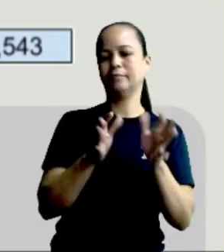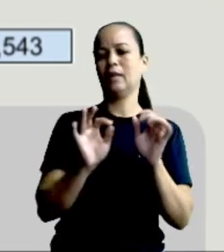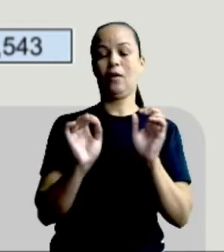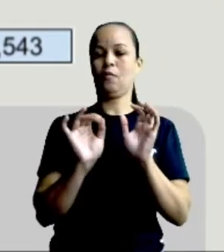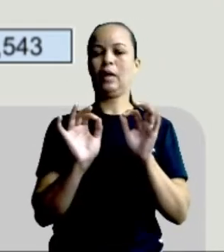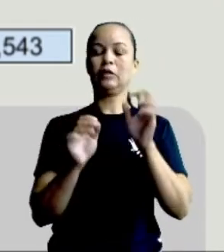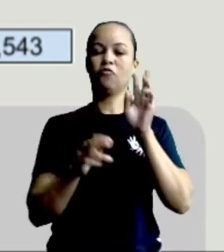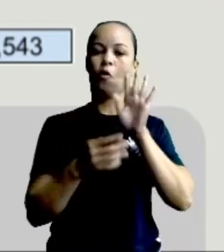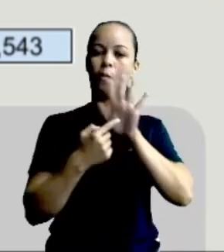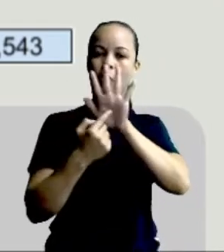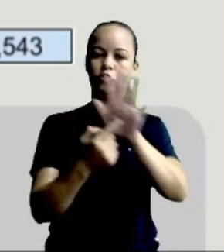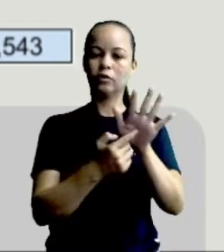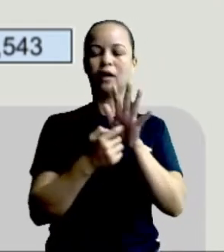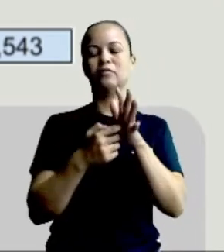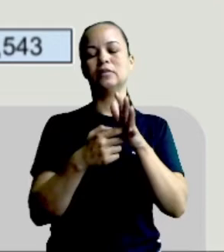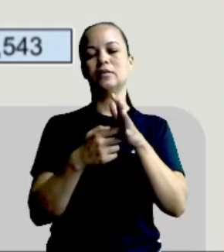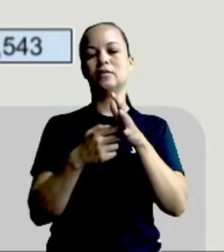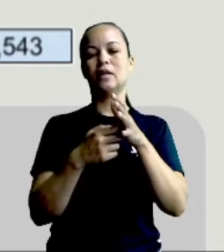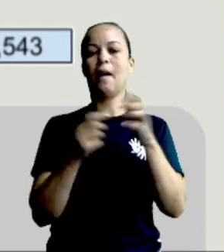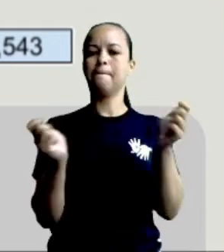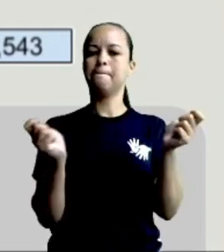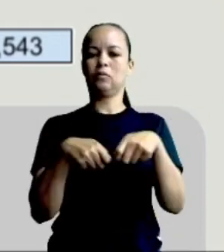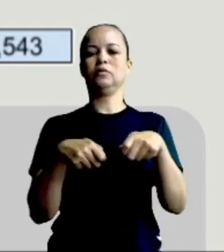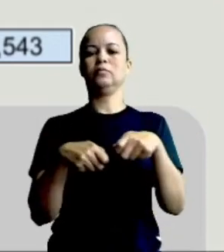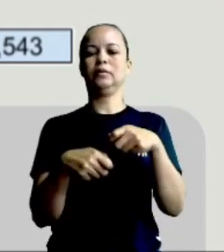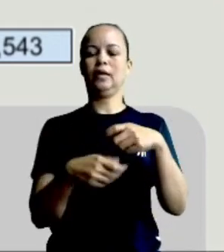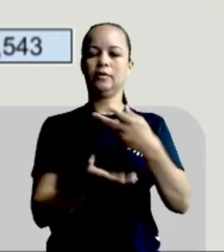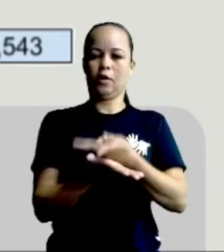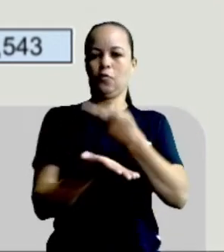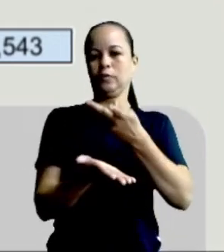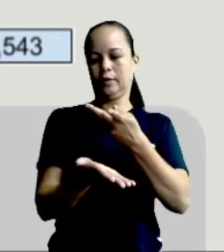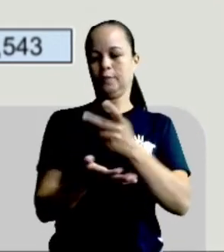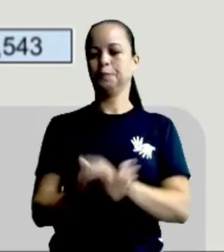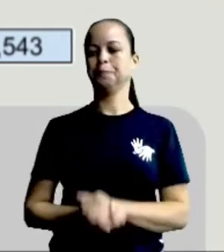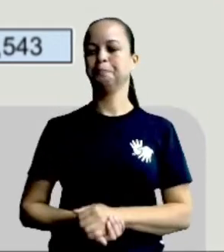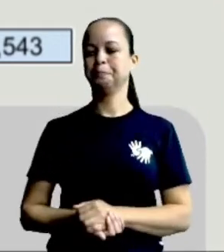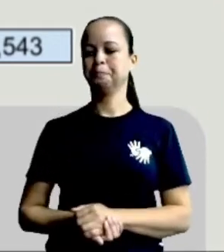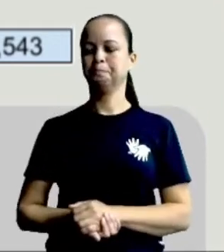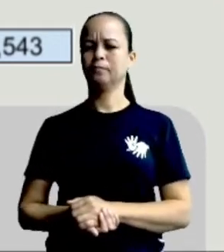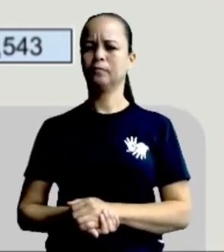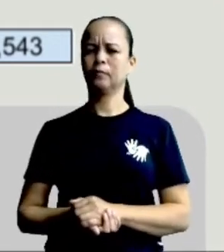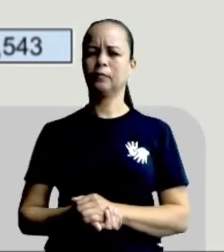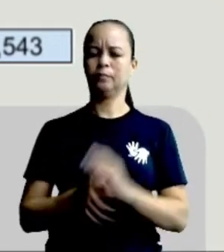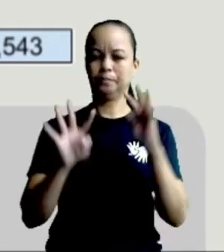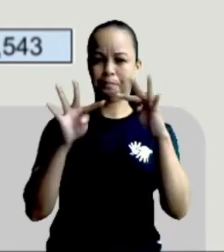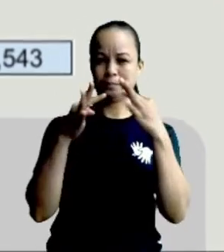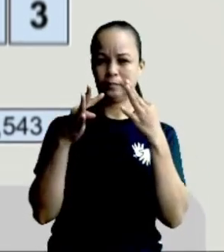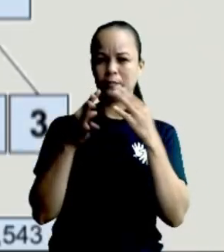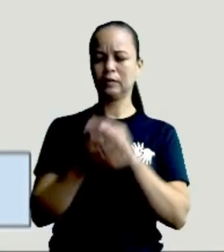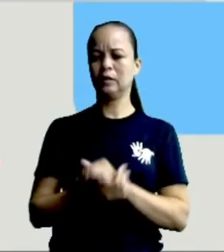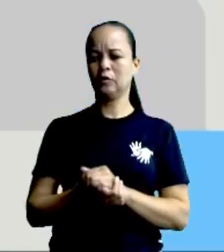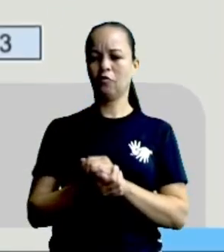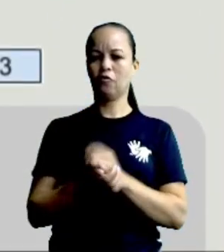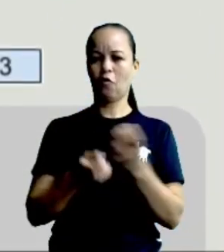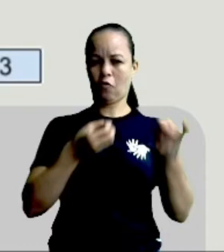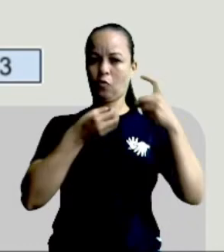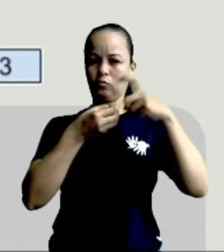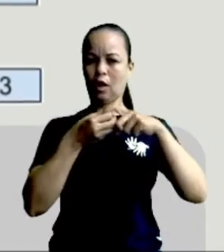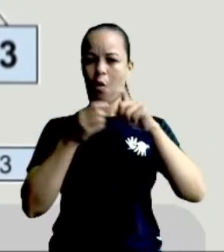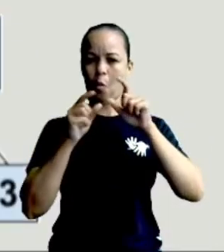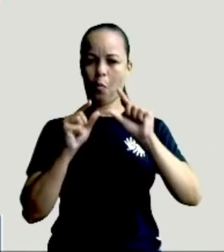para vocês as possibilidades que ocorrem. Presta bem atenção. Quando eu fiz lá no 3, deixa eu voltar só um